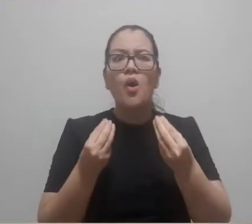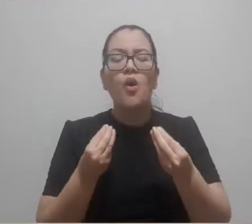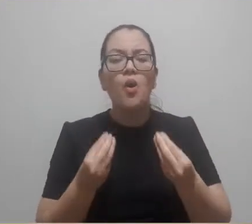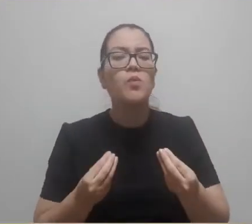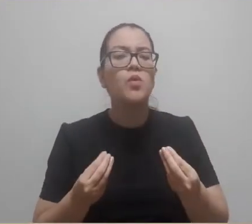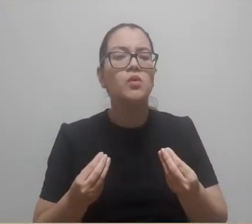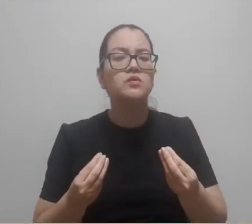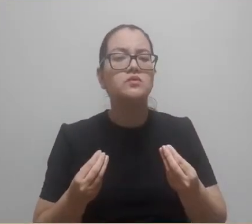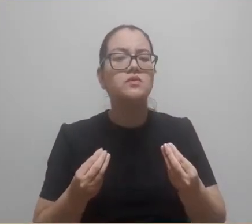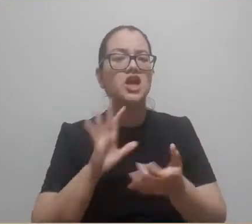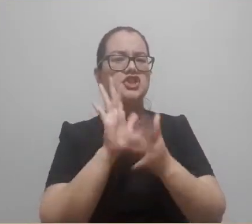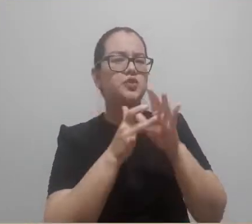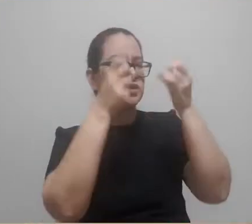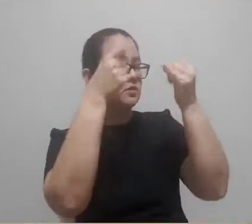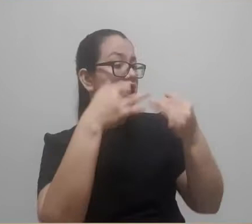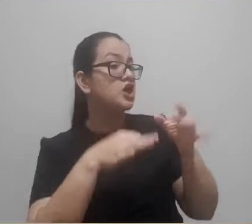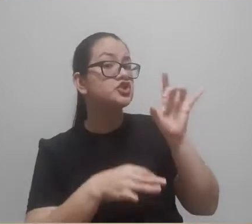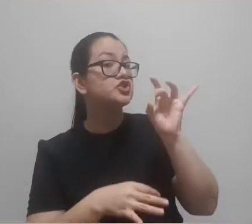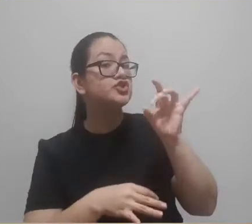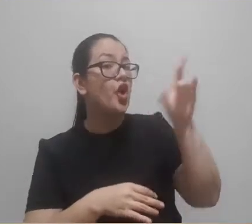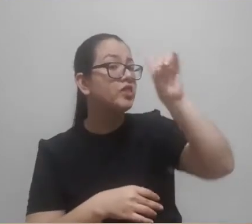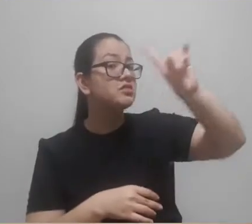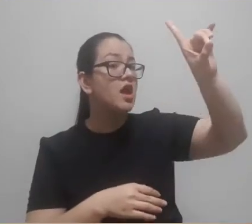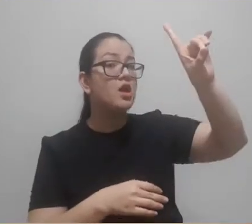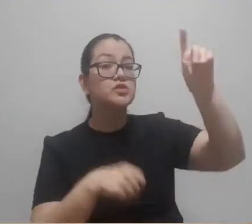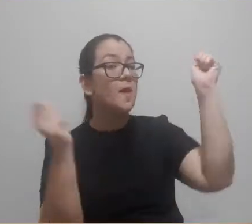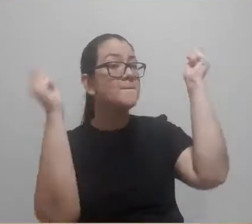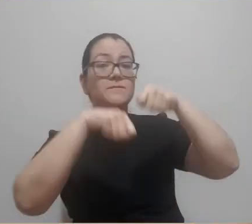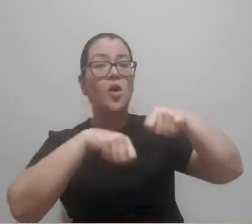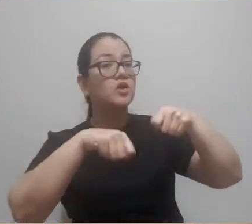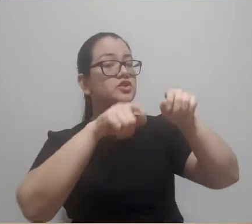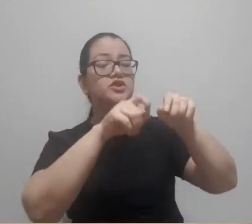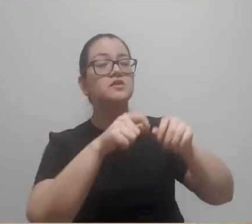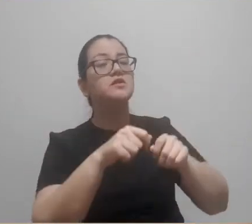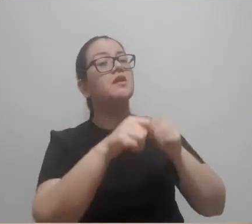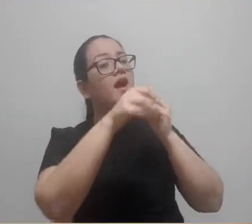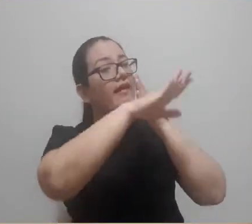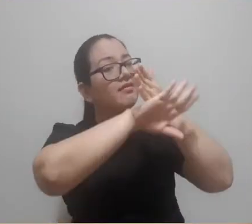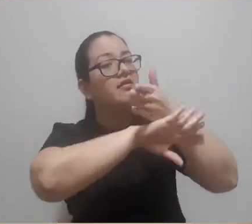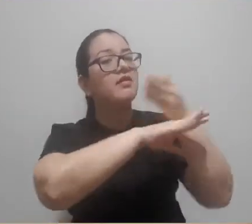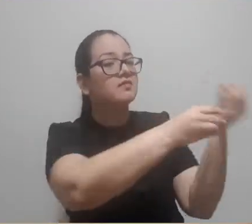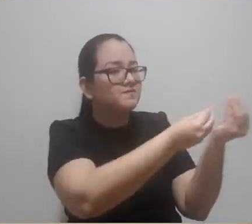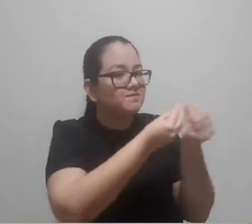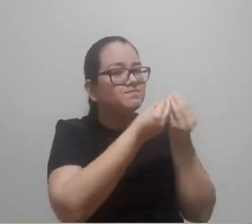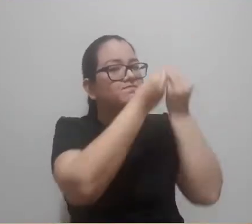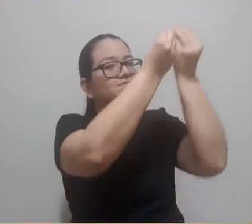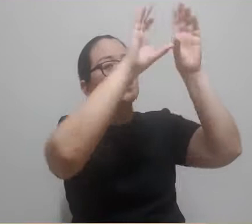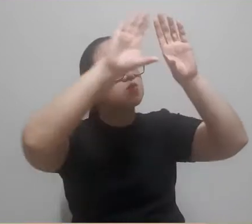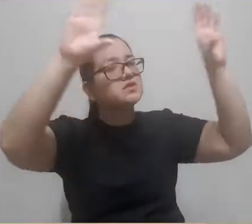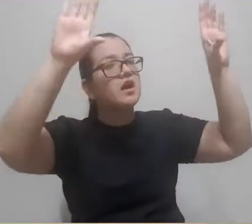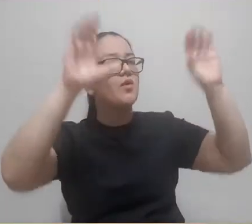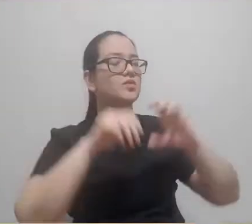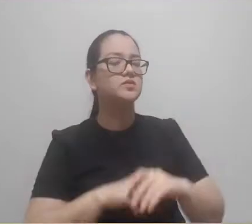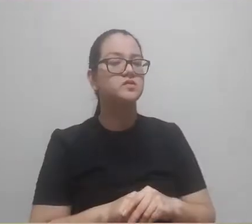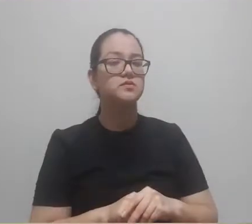isso. Então, o que Jesus esperava de seus discípulos recém-comissionados era que eles tivessem uma justiça